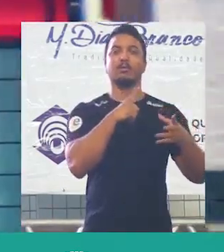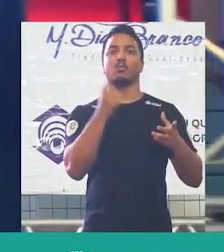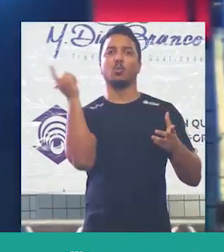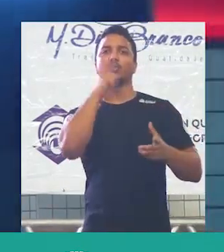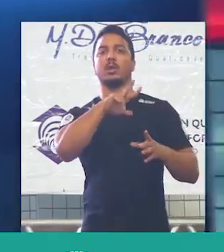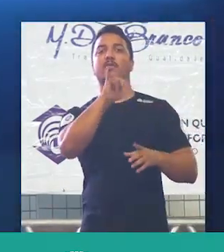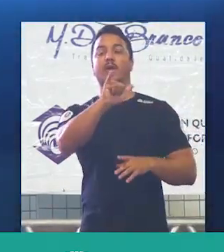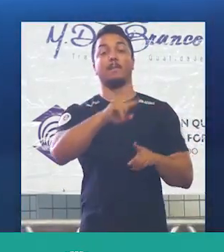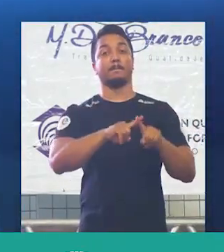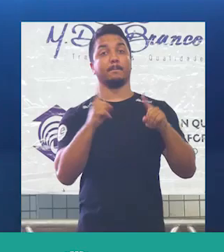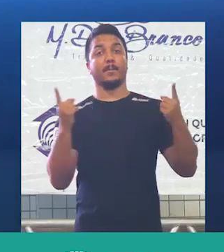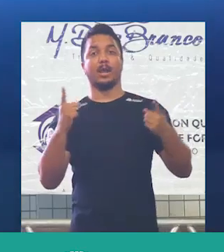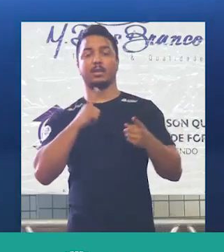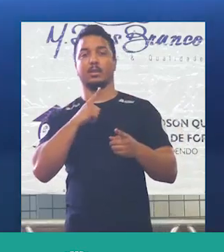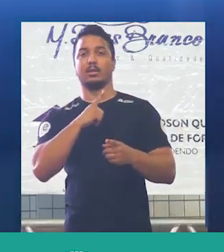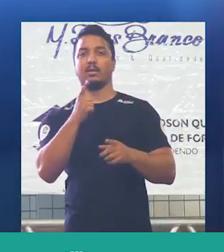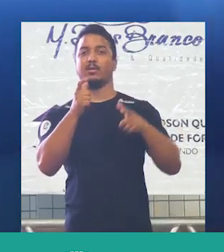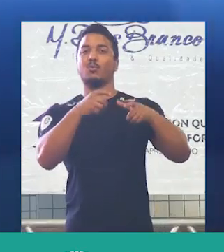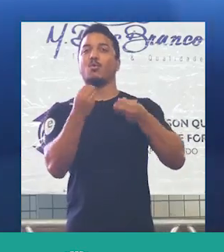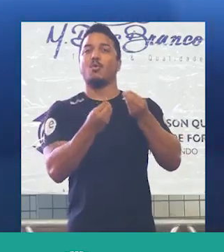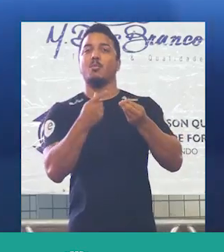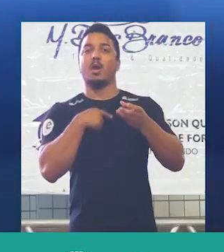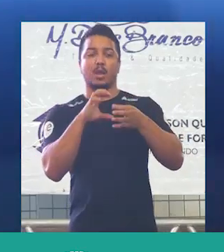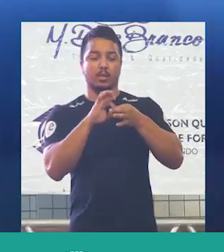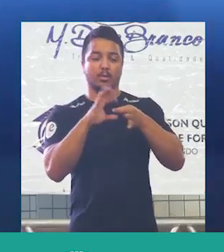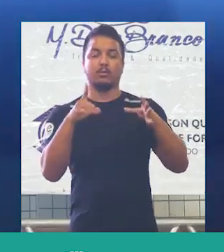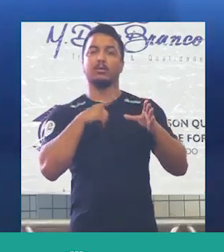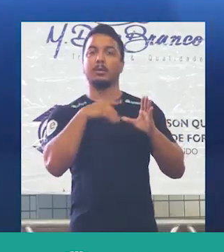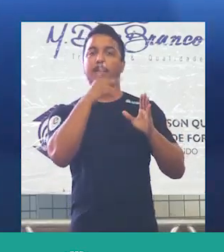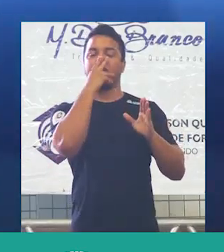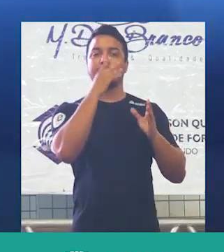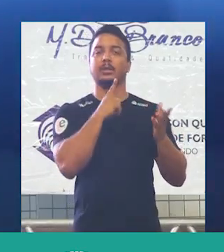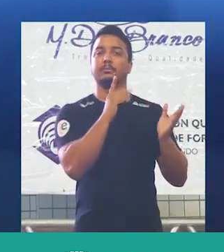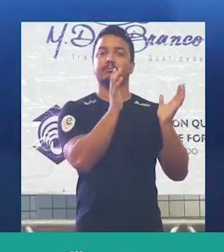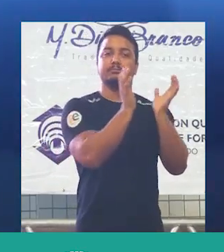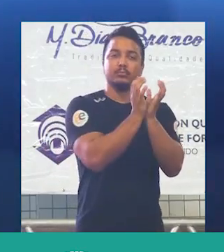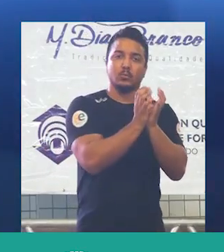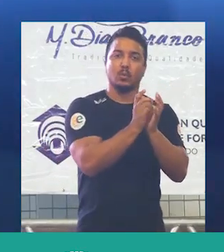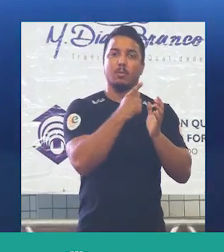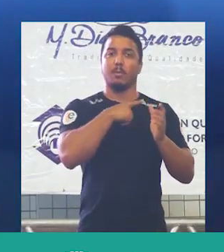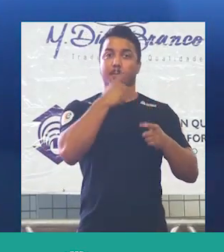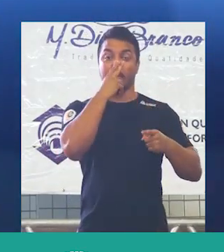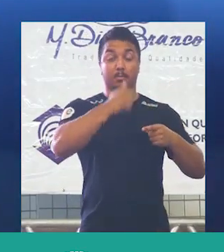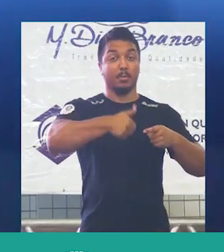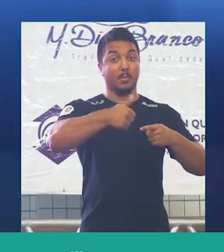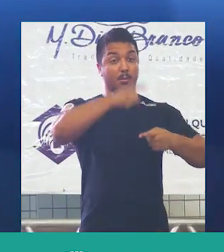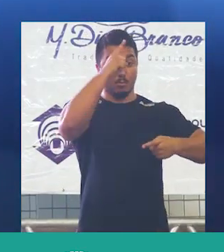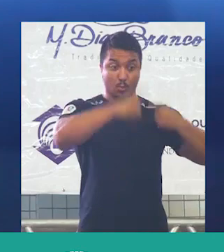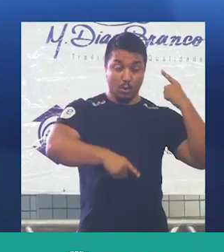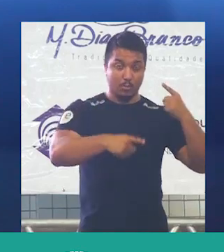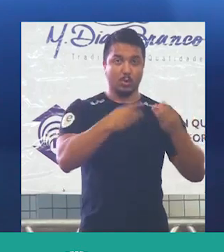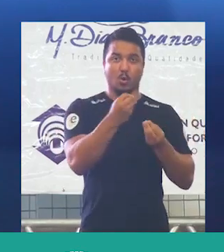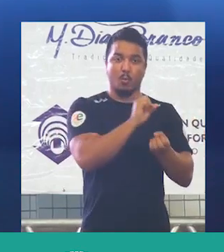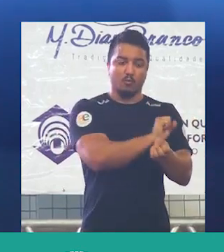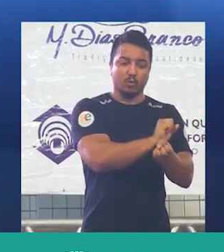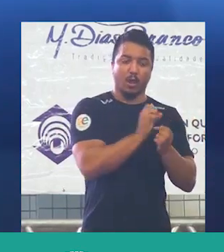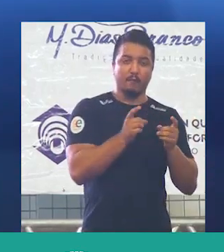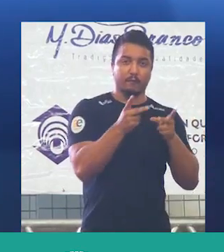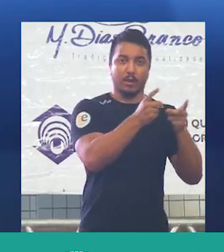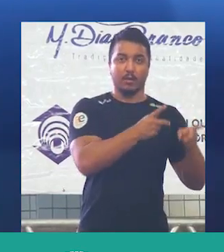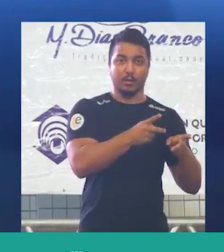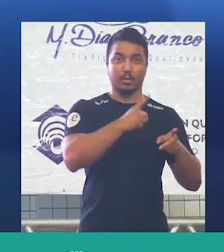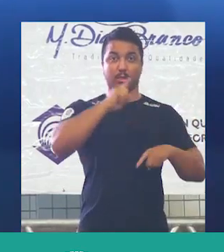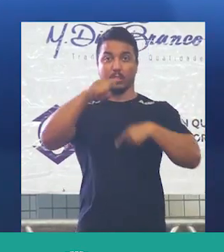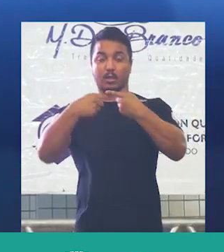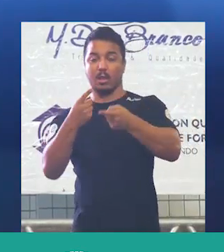conseguir. Só que a nossa abolição, ela vai ser gradual, né? Primeiro se proíbe o comércio de escravos, depois se liberta